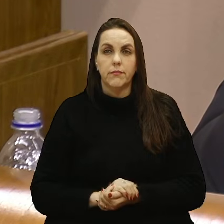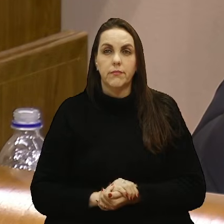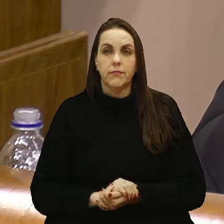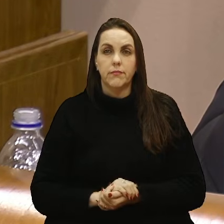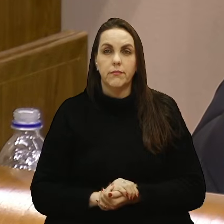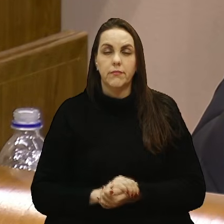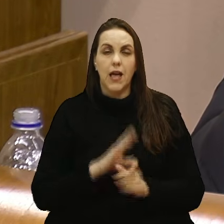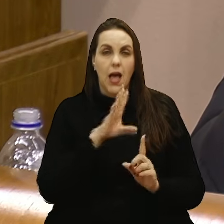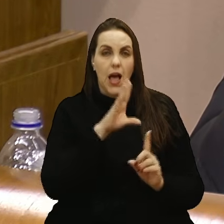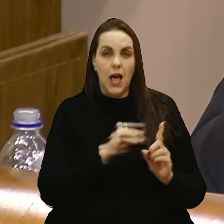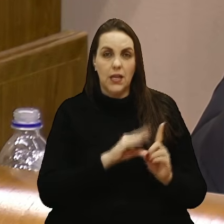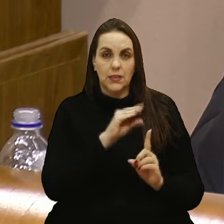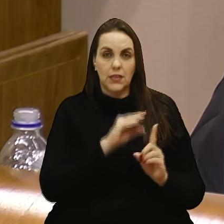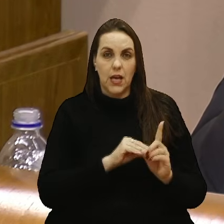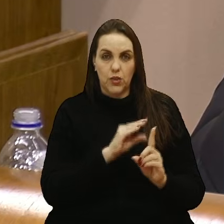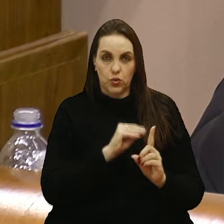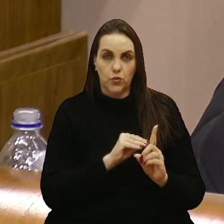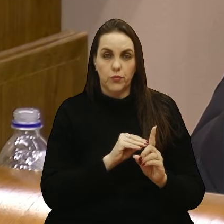Assédio